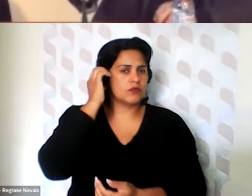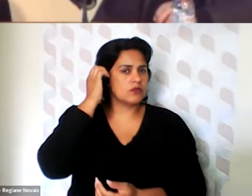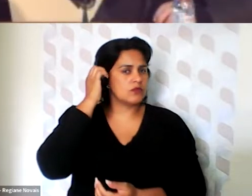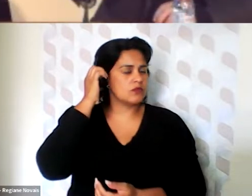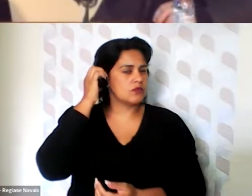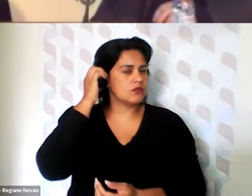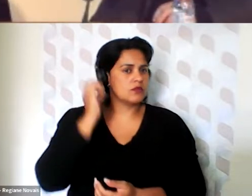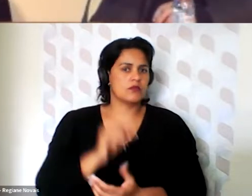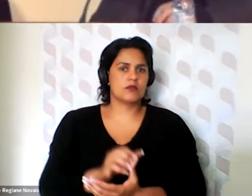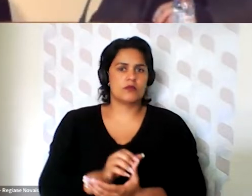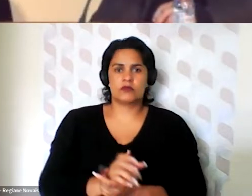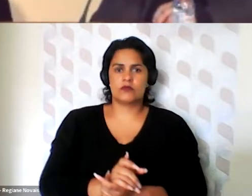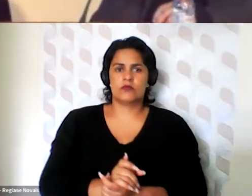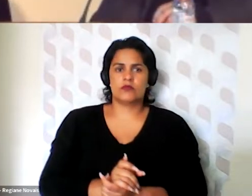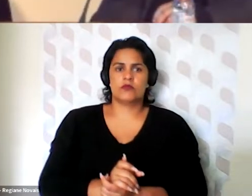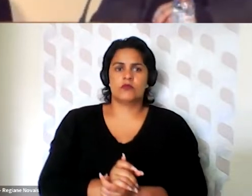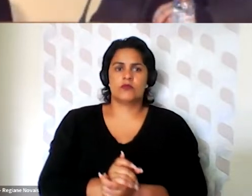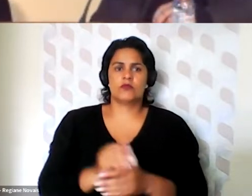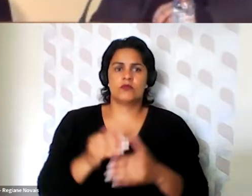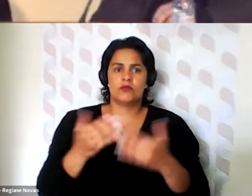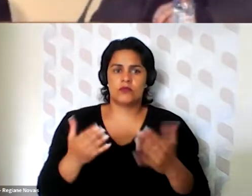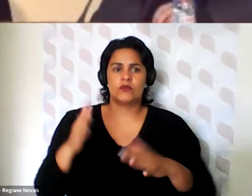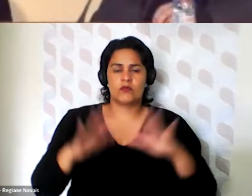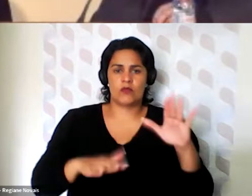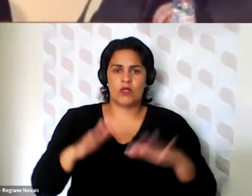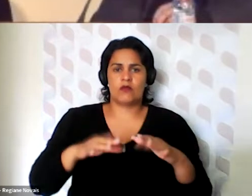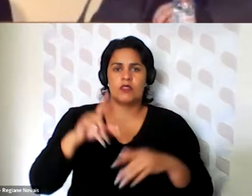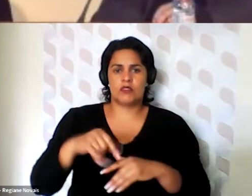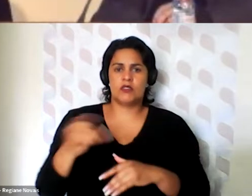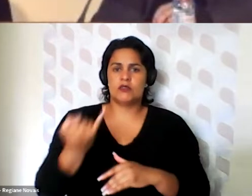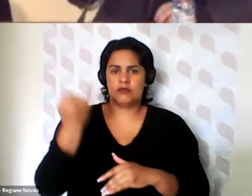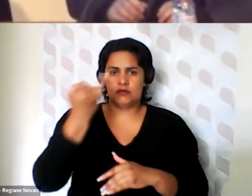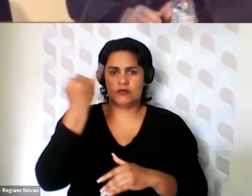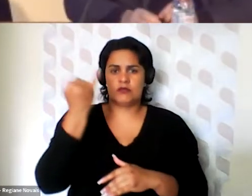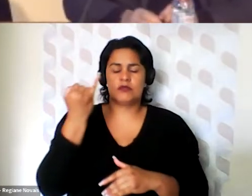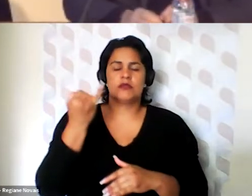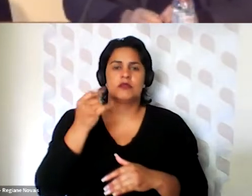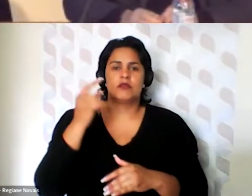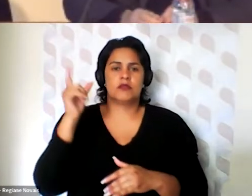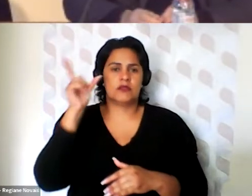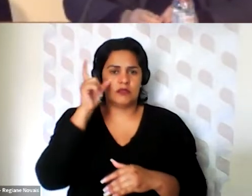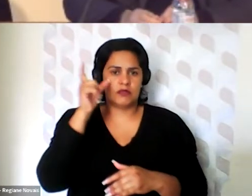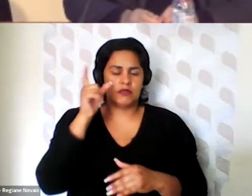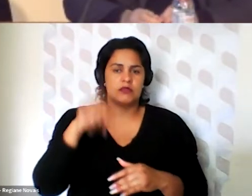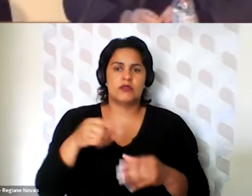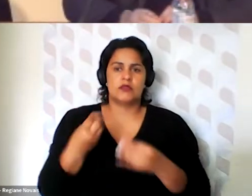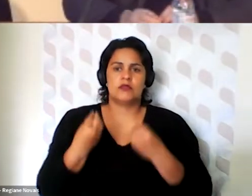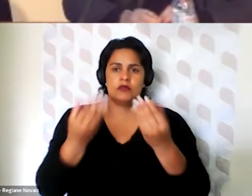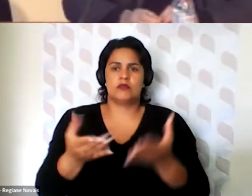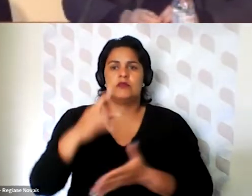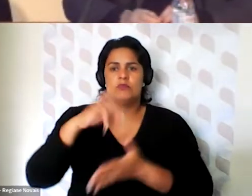ou não. Né? É fake news ou é isso mesmo. Né? Então, assim, logo no primeiro